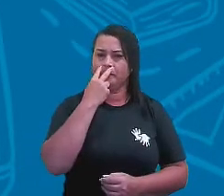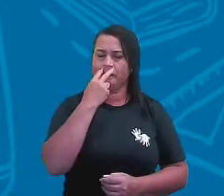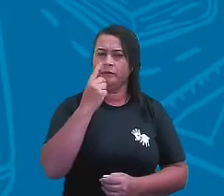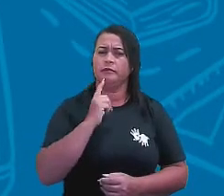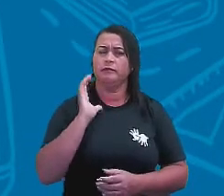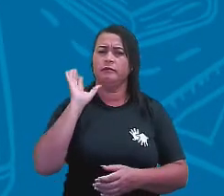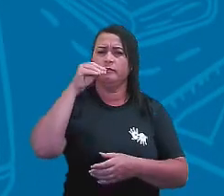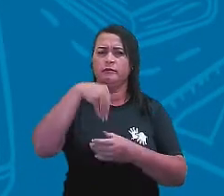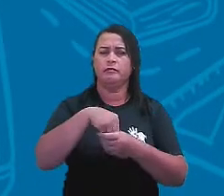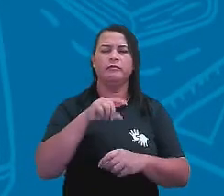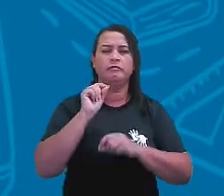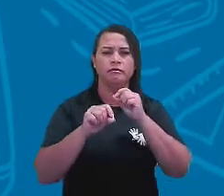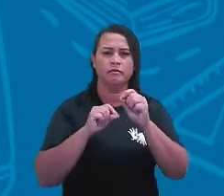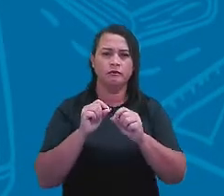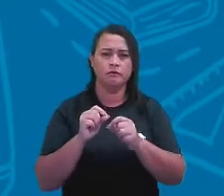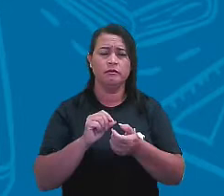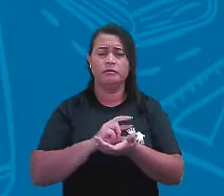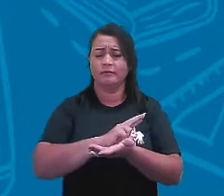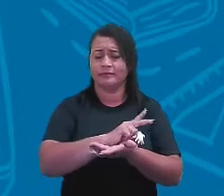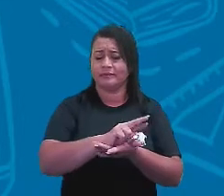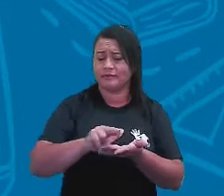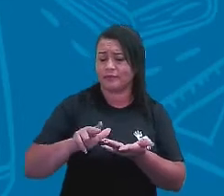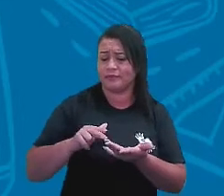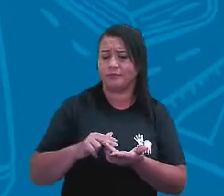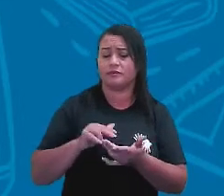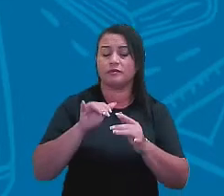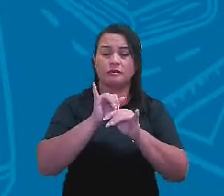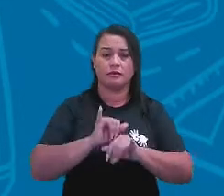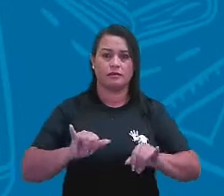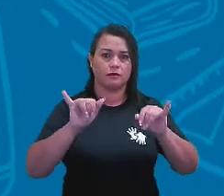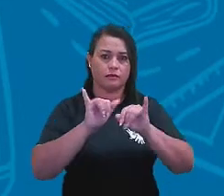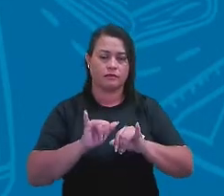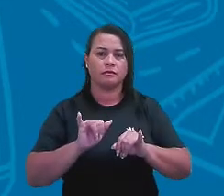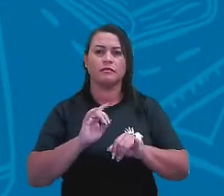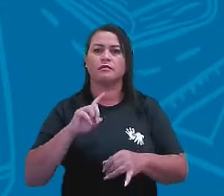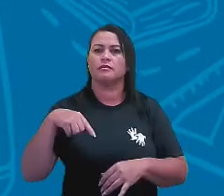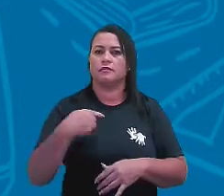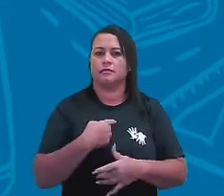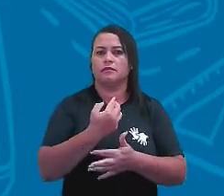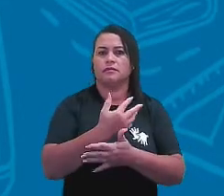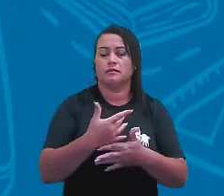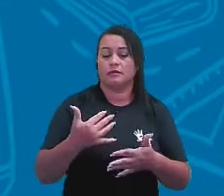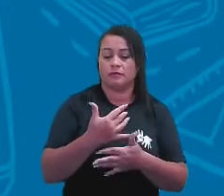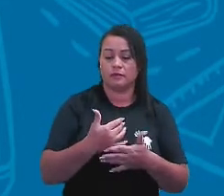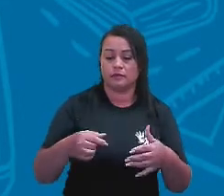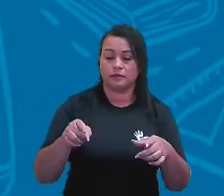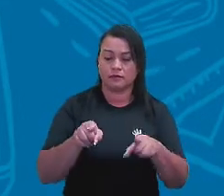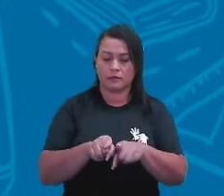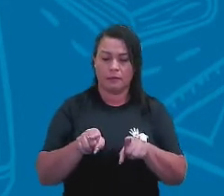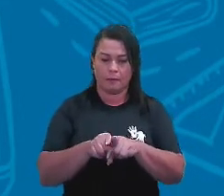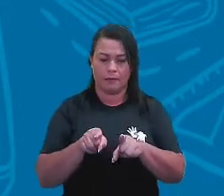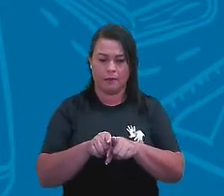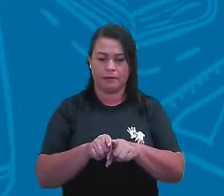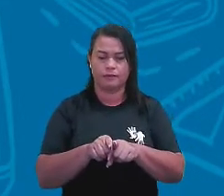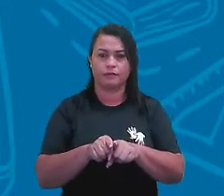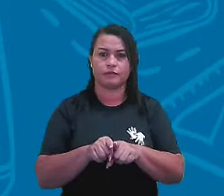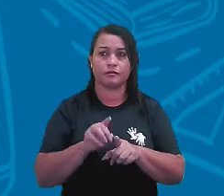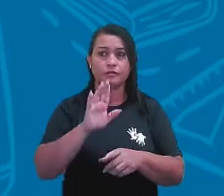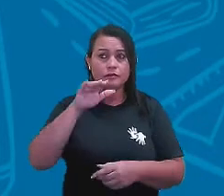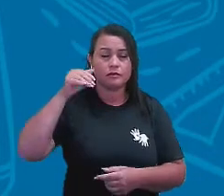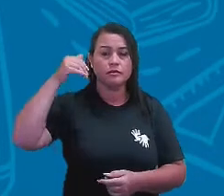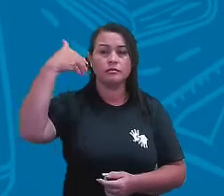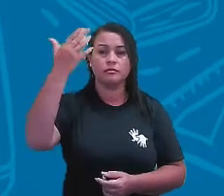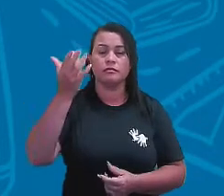desse blog, a gente encontra várias notícias, tanto da nossa cidade, como também notícias de